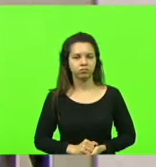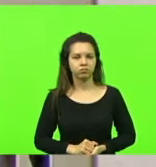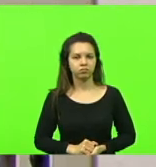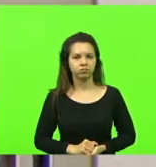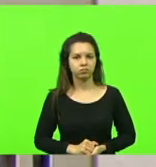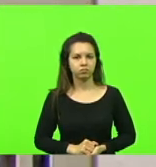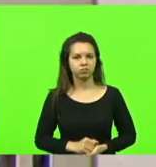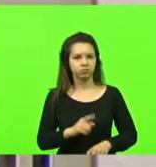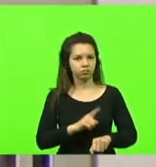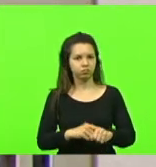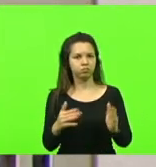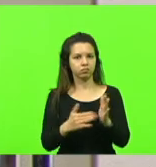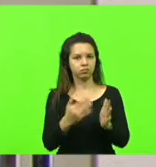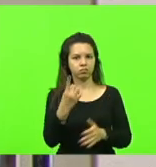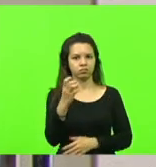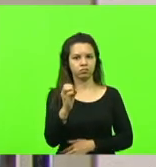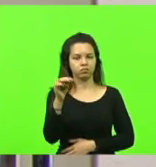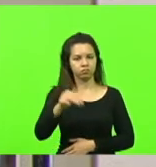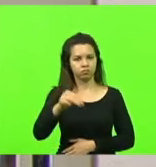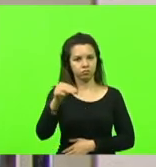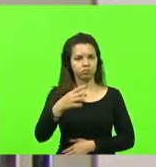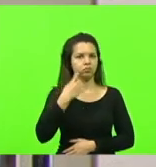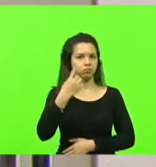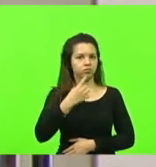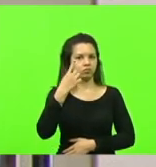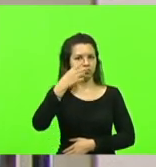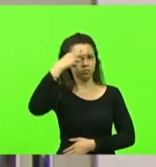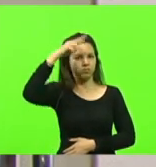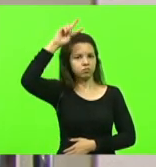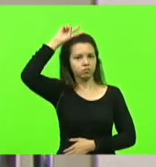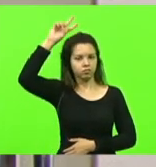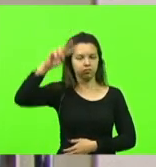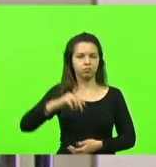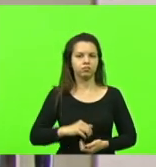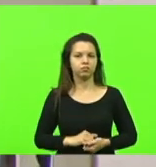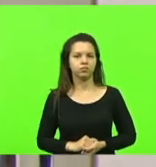Pelo tempo de até 10 minutos, fará uso da palavra o deputado doutor Vicente Caroprezo.